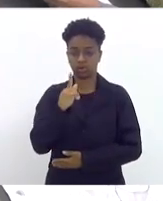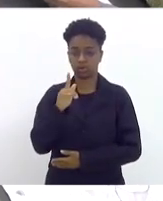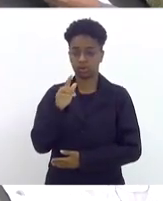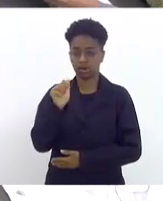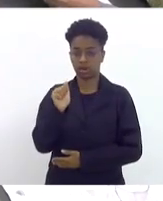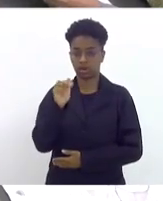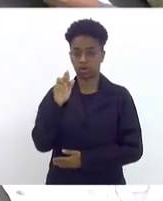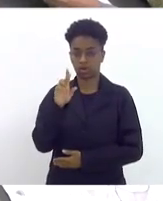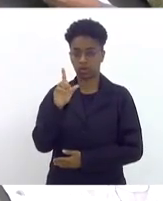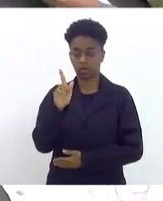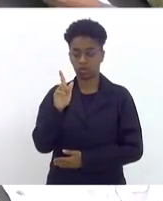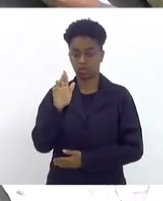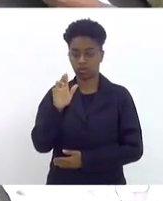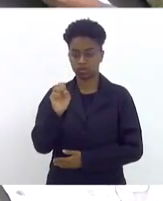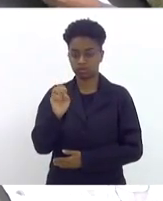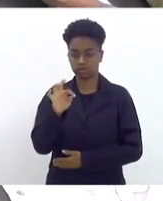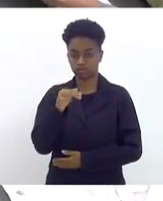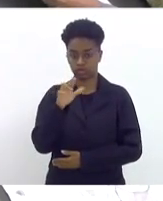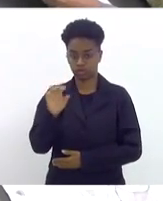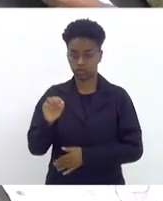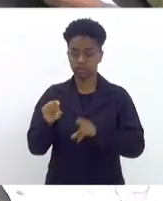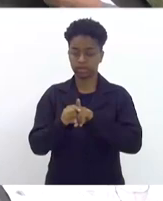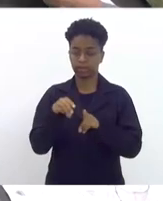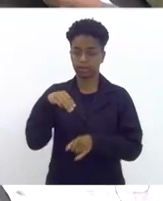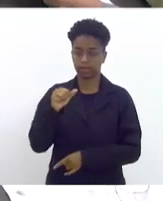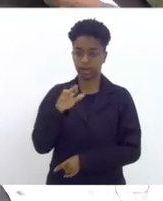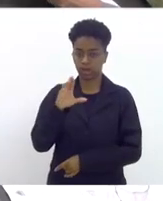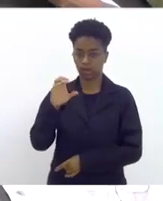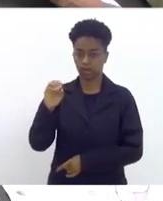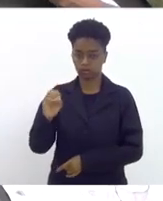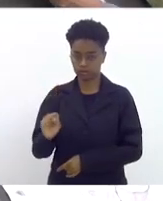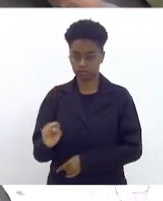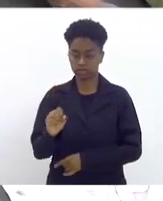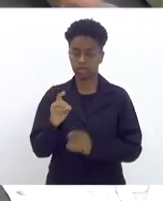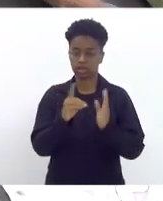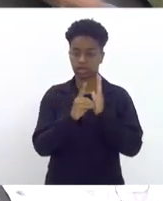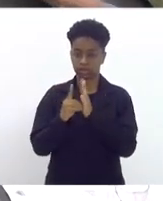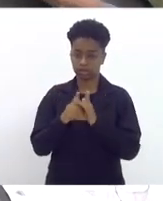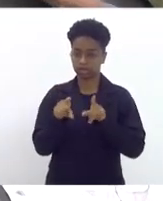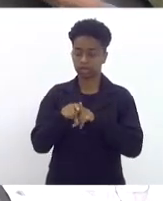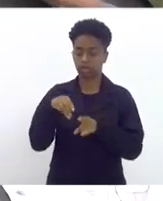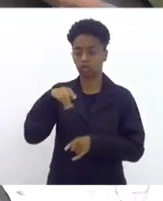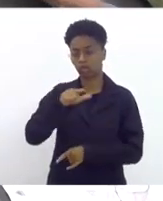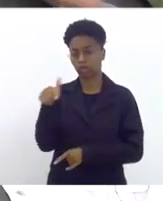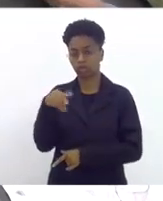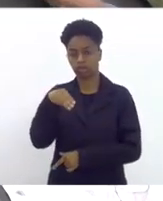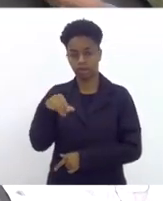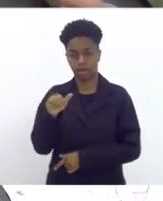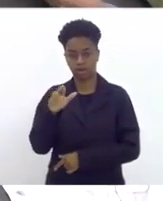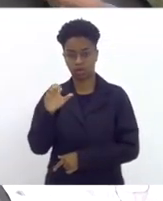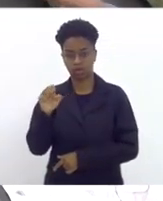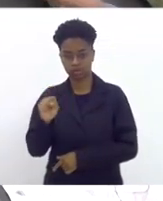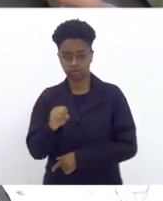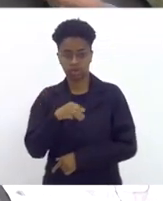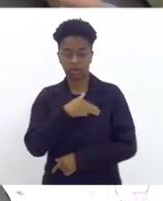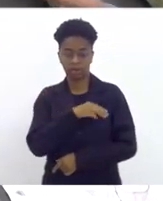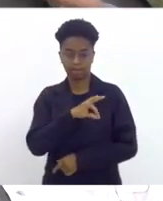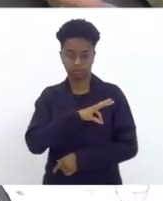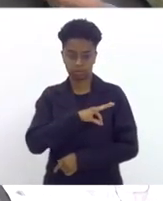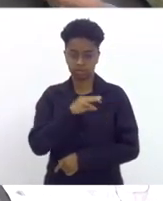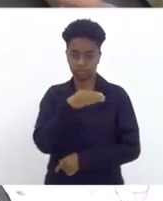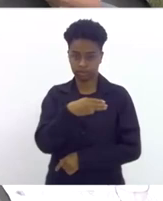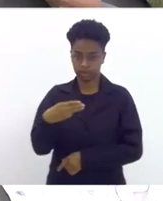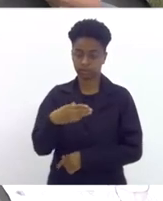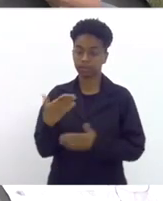Marcos Moreira Detran Marcos Rodolfo Tenente Coronel da Polícia Militar seja muito bem-vindo eu volto então ao item 5